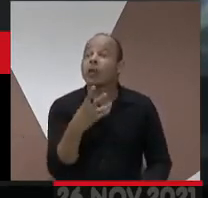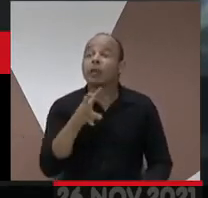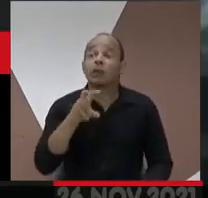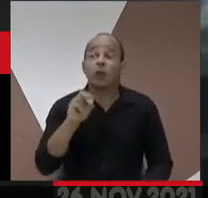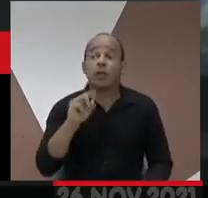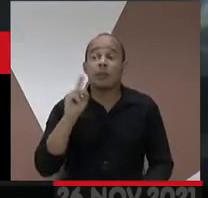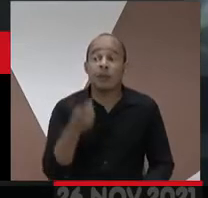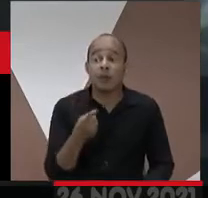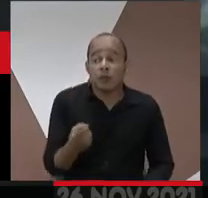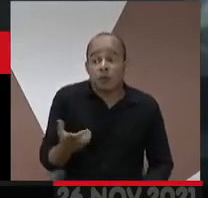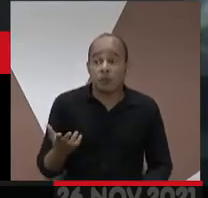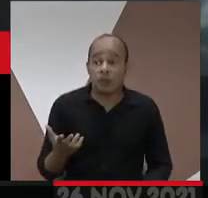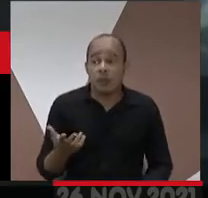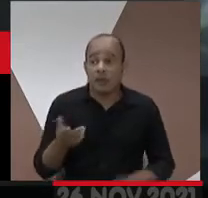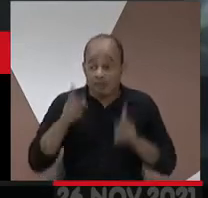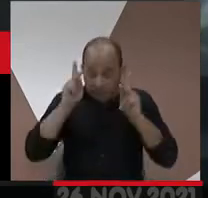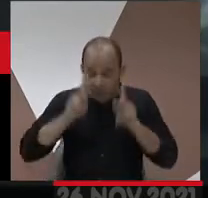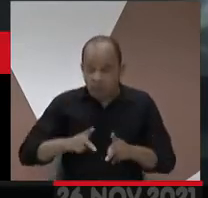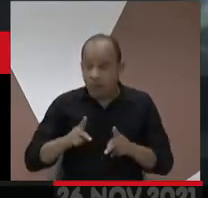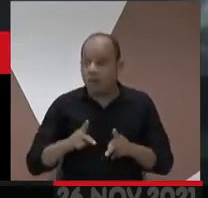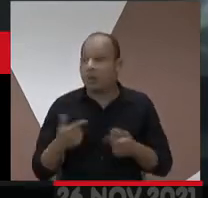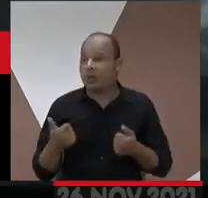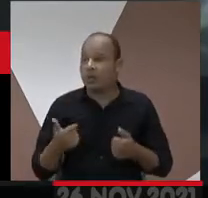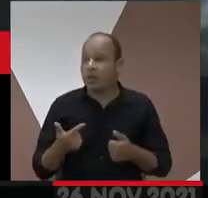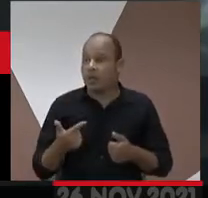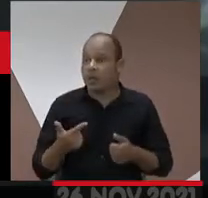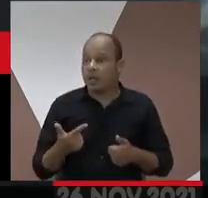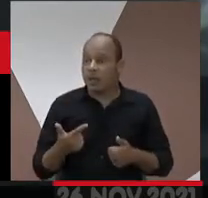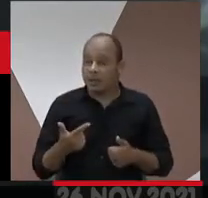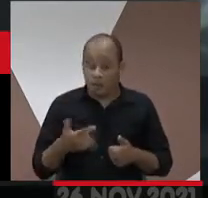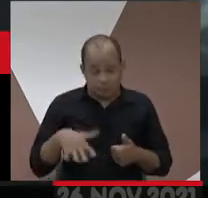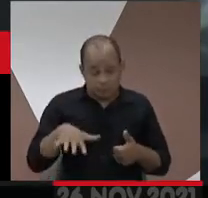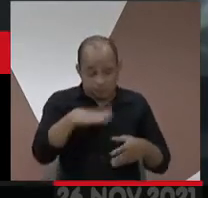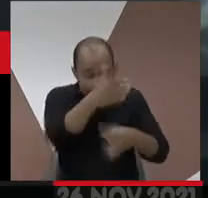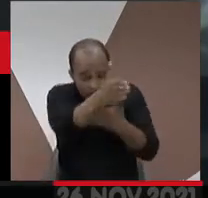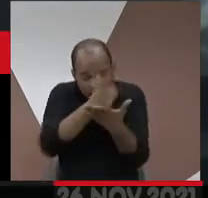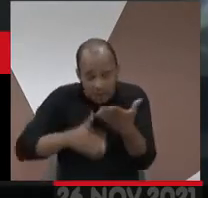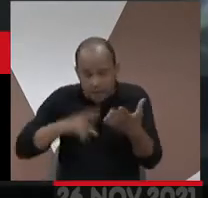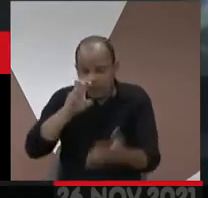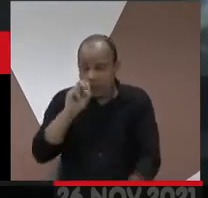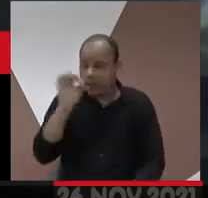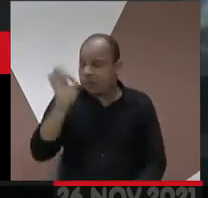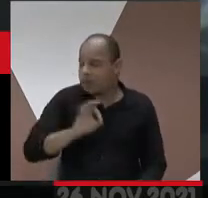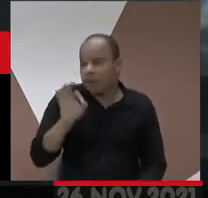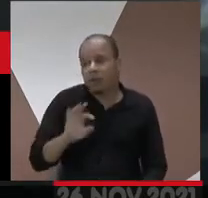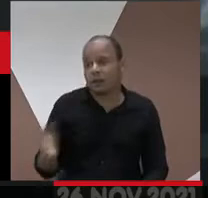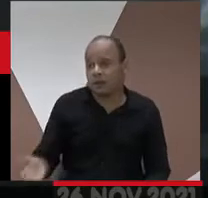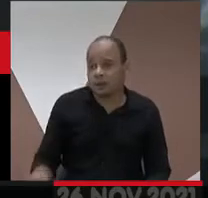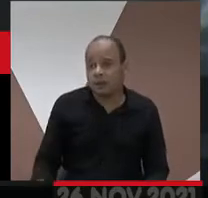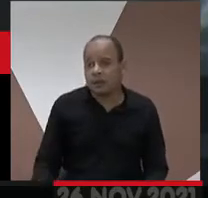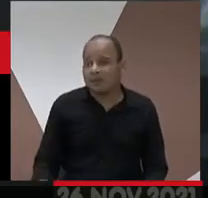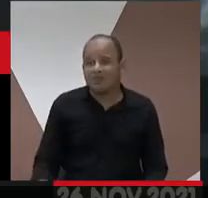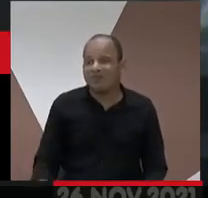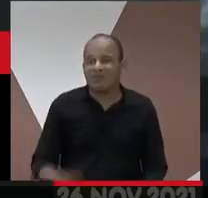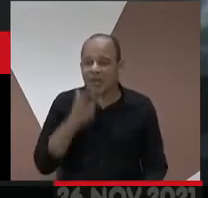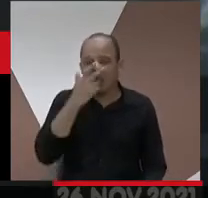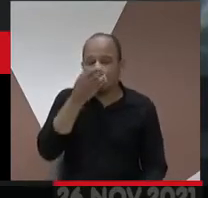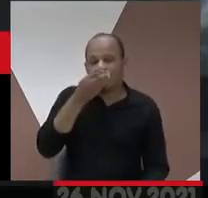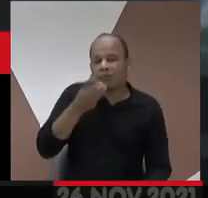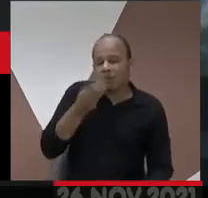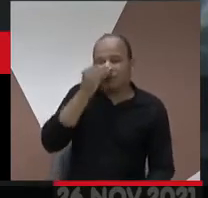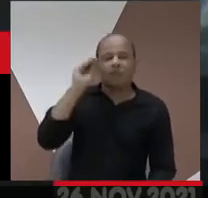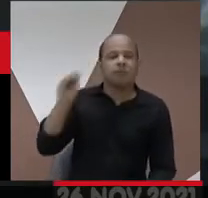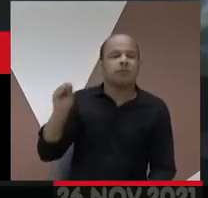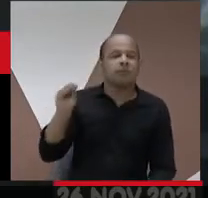tem 1 milhão. 1 milhão e pouquinho. Não há nenhuma consideração para essa cidade.